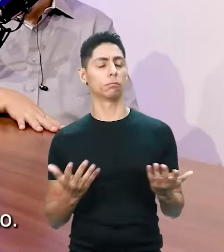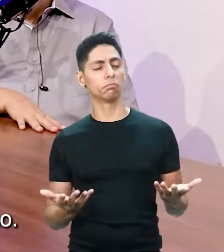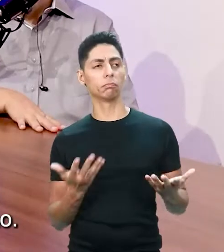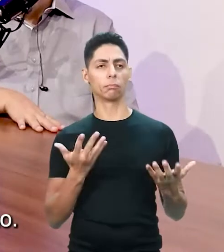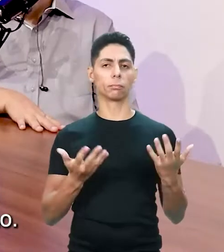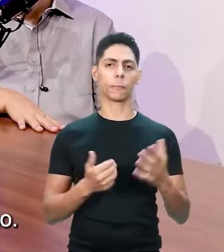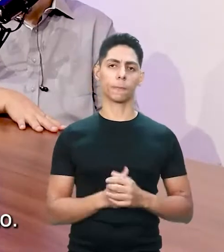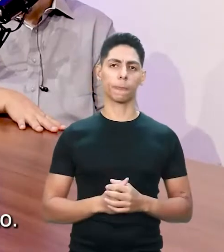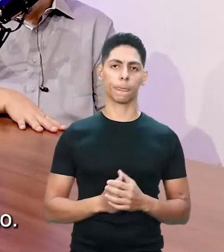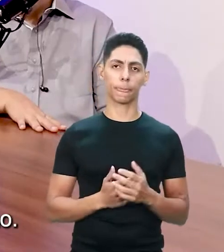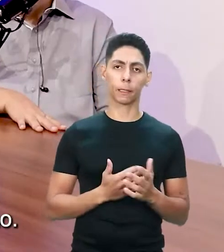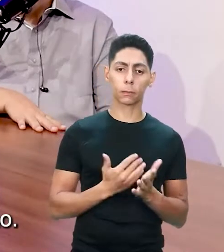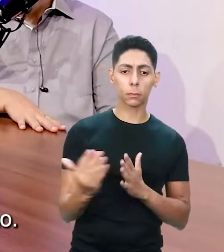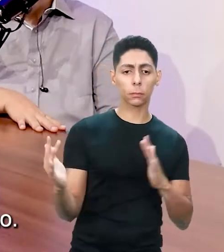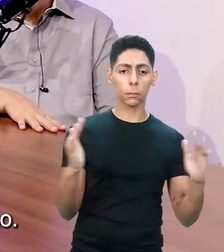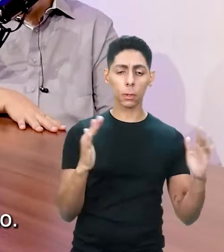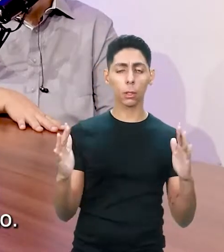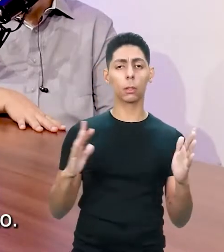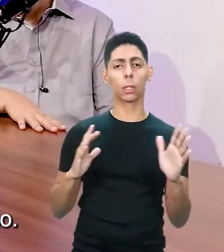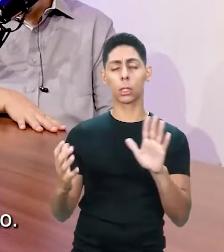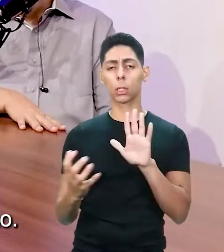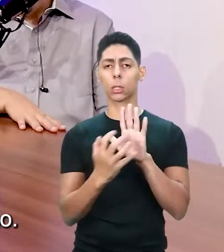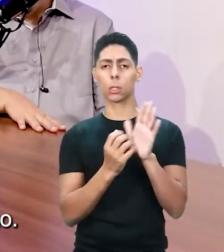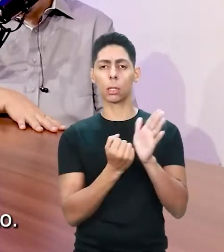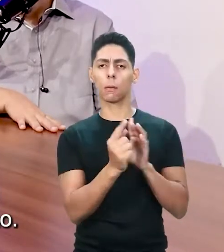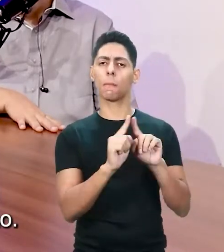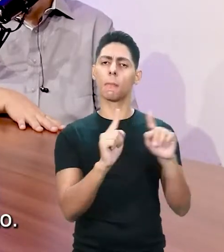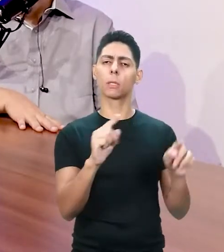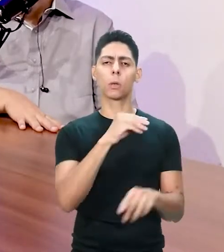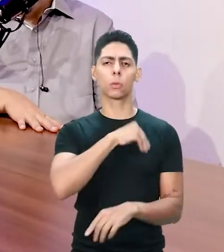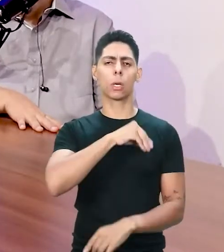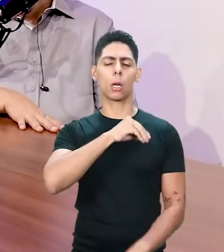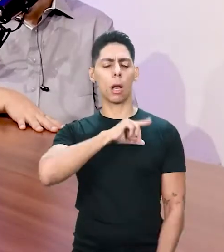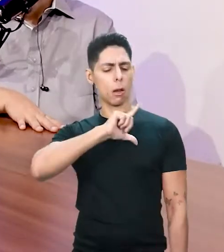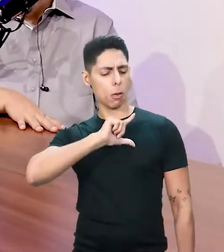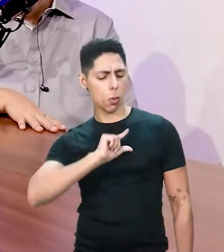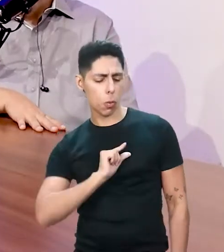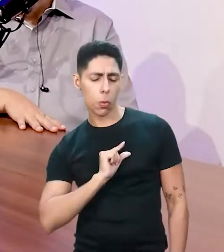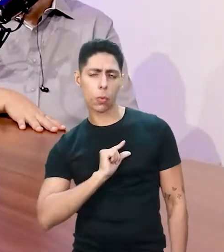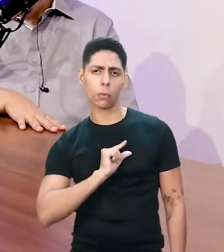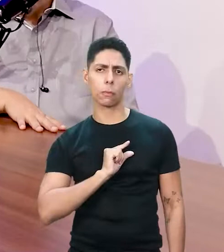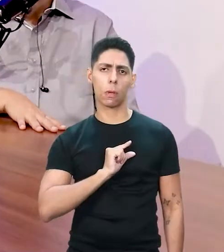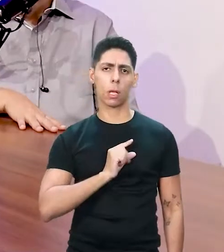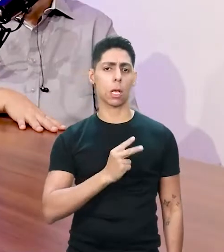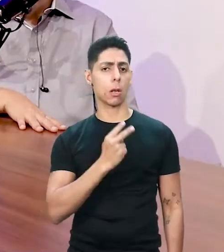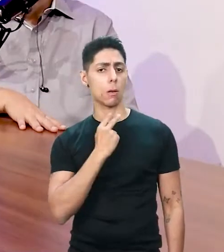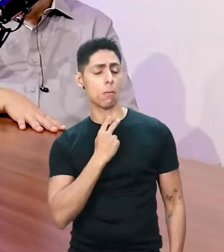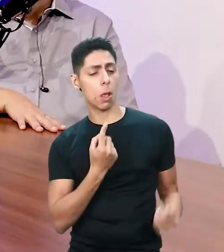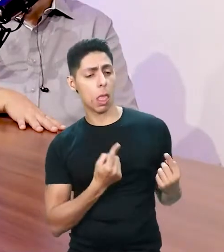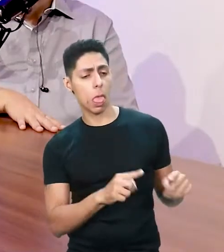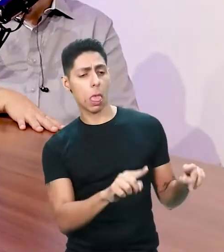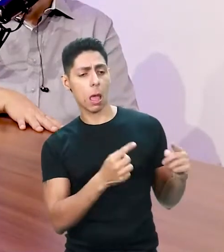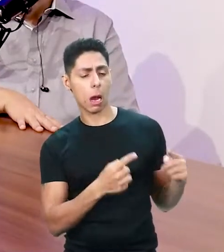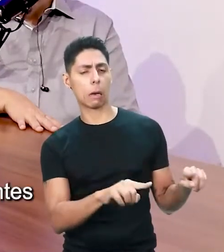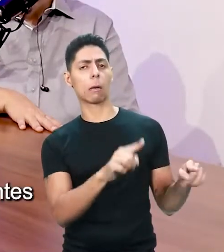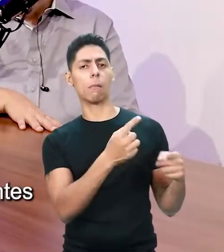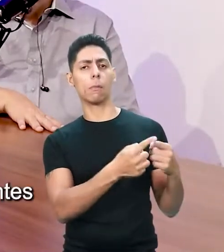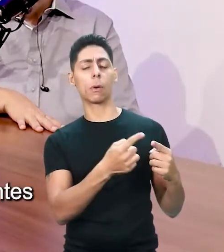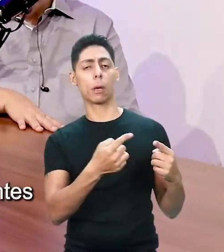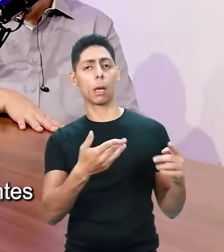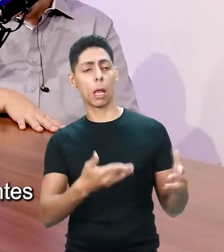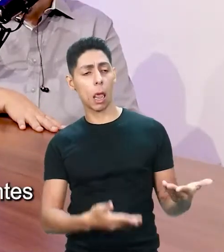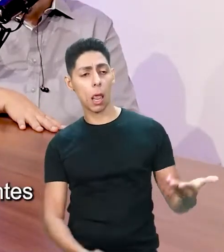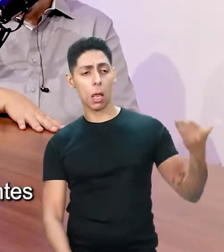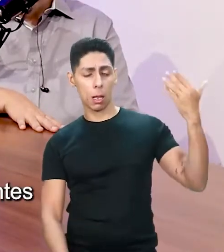Então, eu comecei na Tupi, carteira assinada, mas o salário era muito baixinho. Eu não posso criticar a Tupi, do ponto de vista, na minha época, pelo